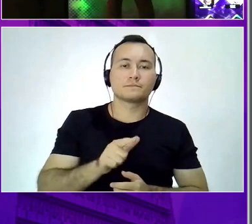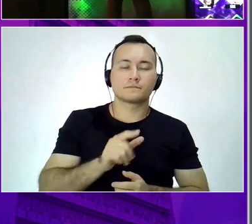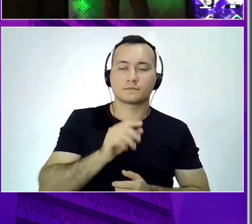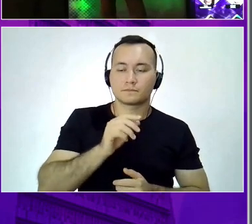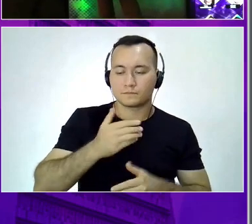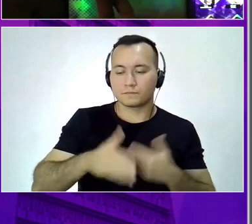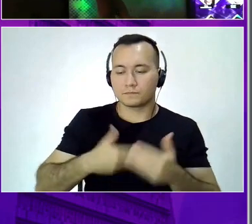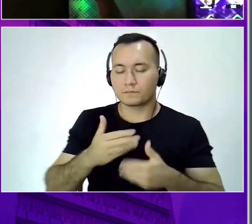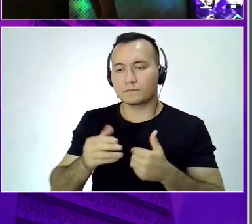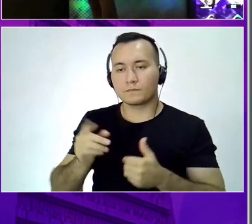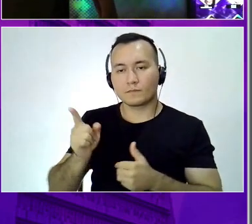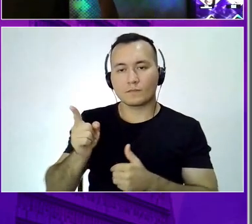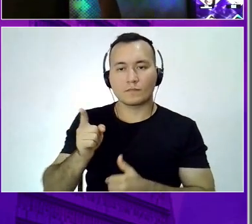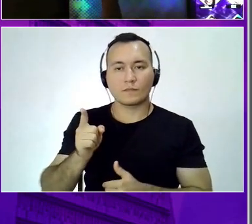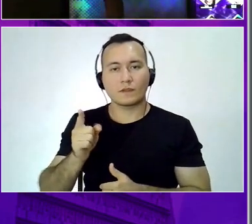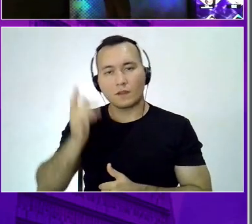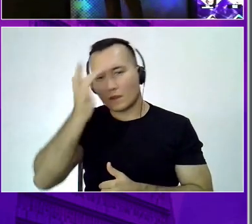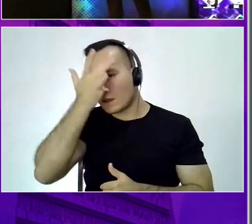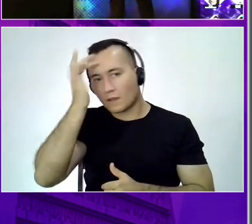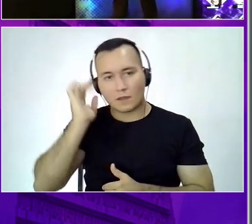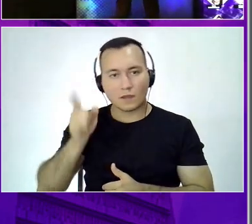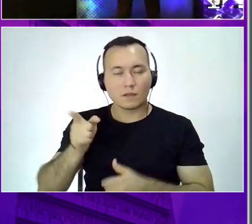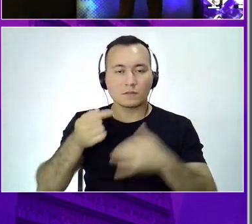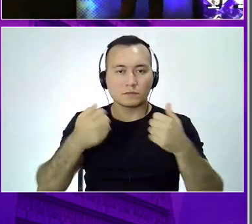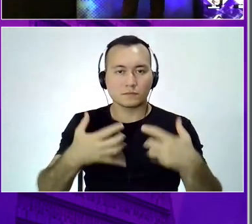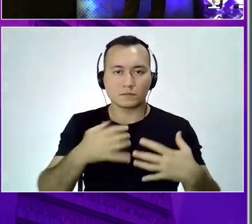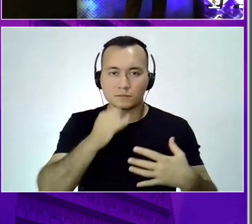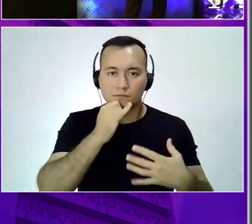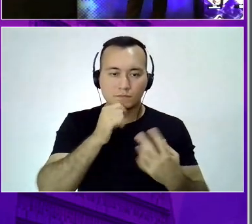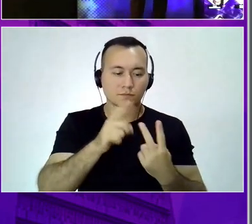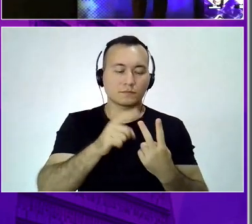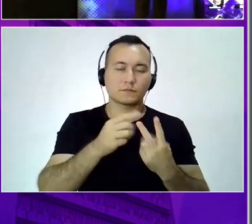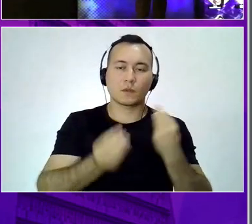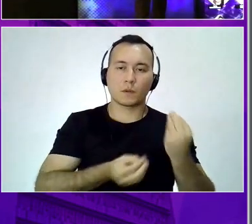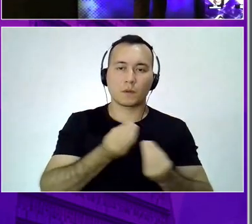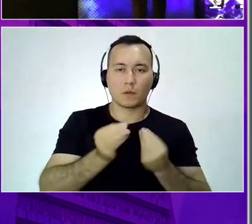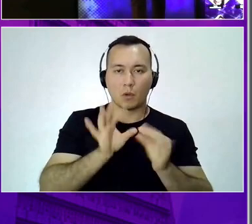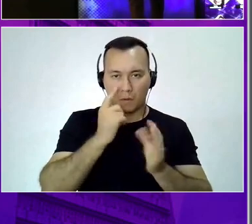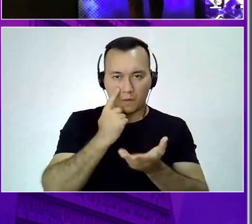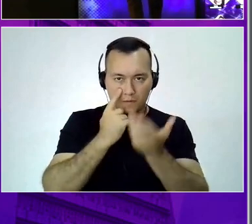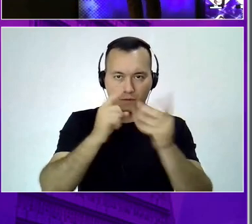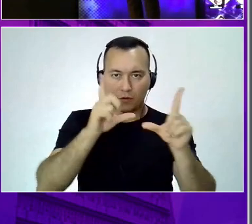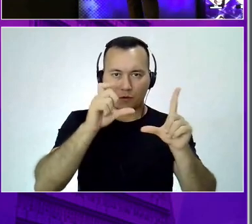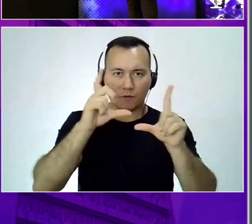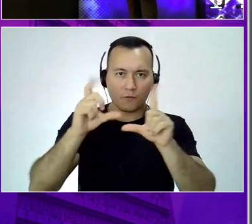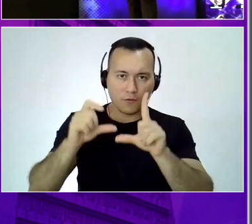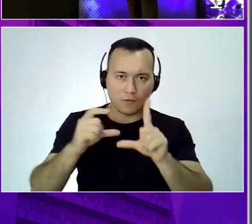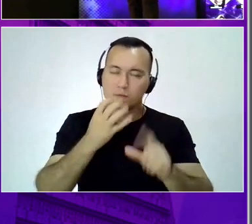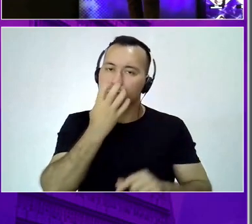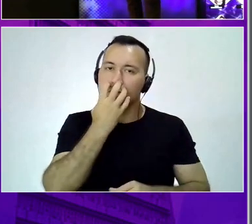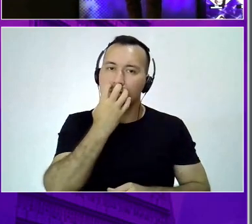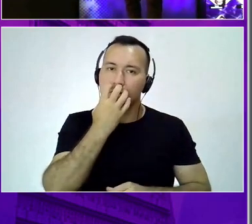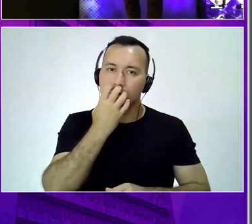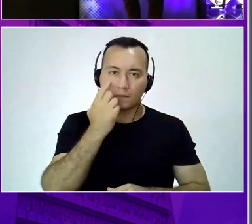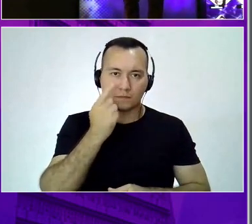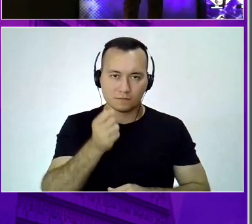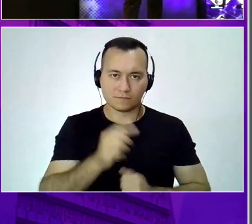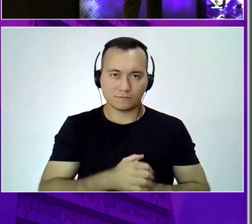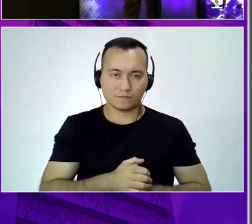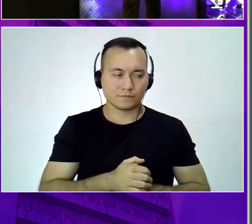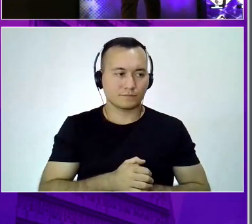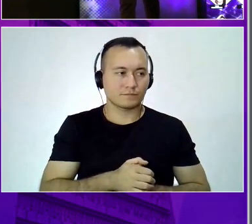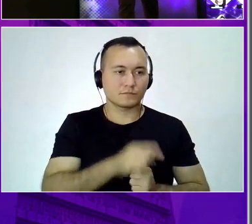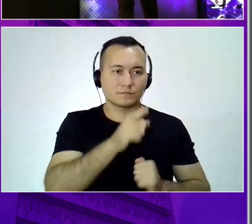verdade, o que acontece? Ali em cima você tem várias fotos de cachorrinho que você coloca dentro do dado desse